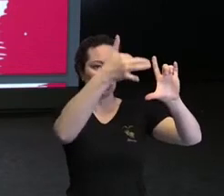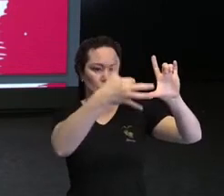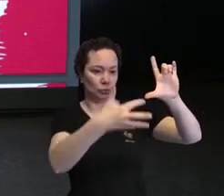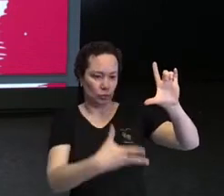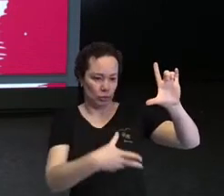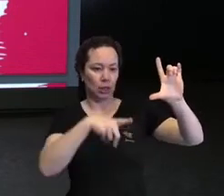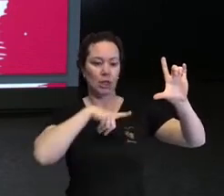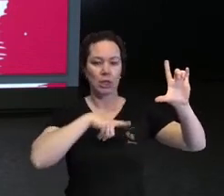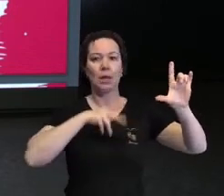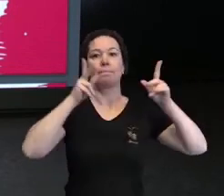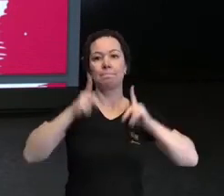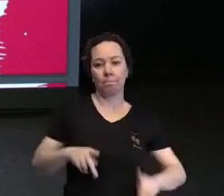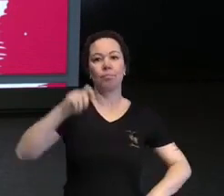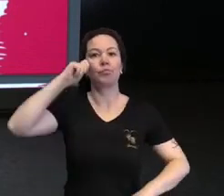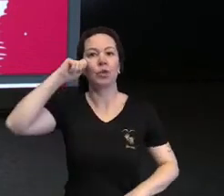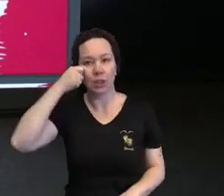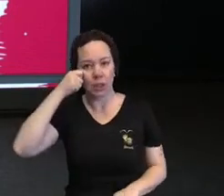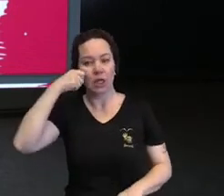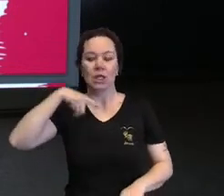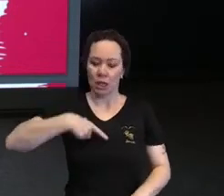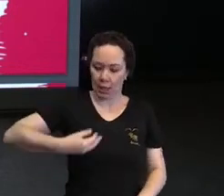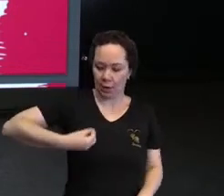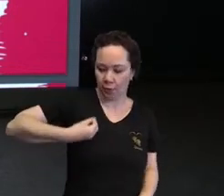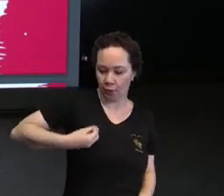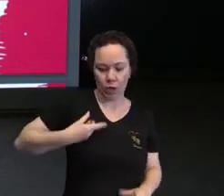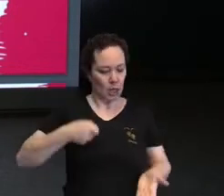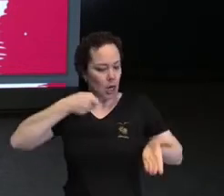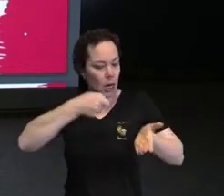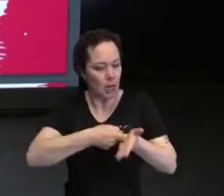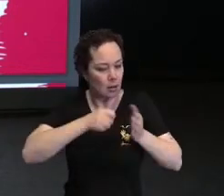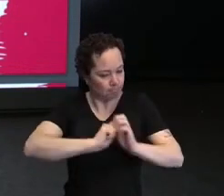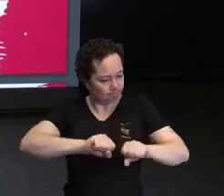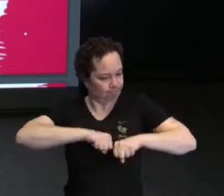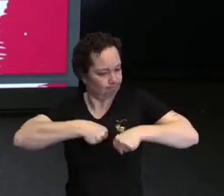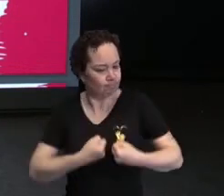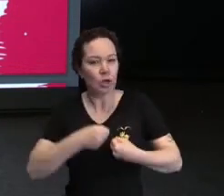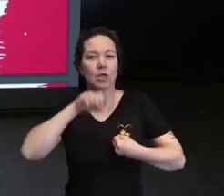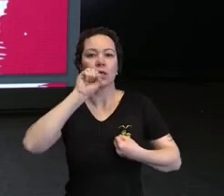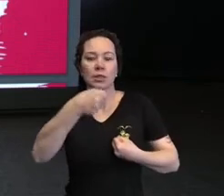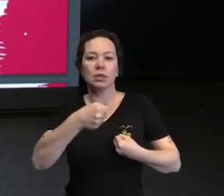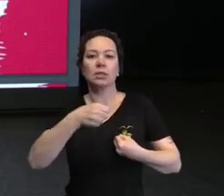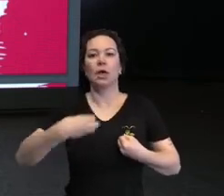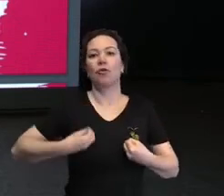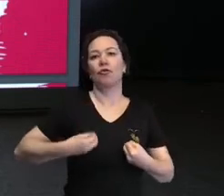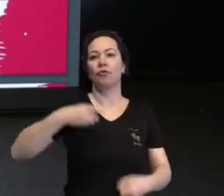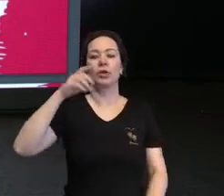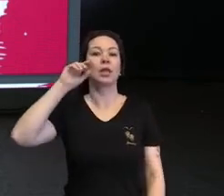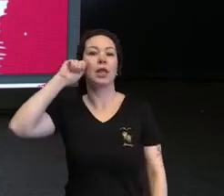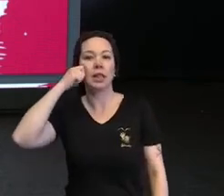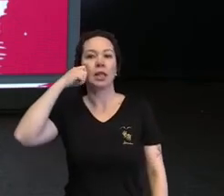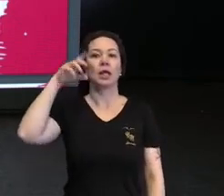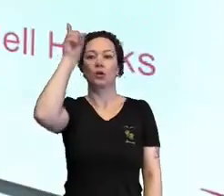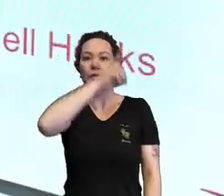pretas existimos resistimos lutamos e resistimos vidas negras com deficiência importa